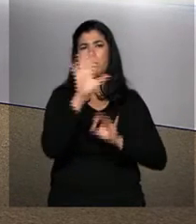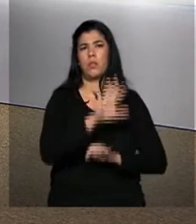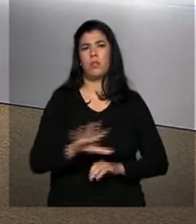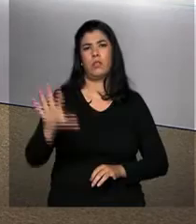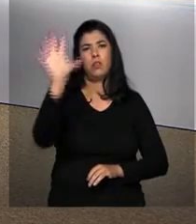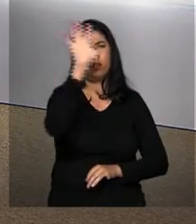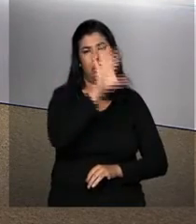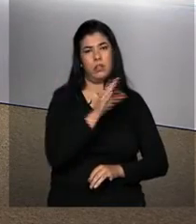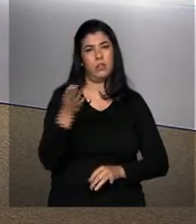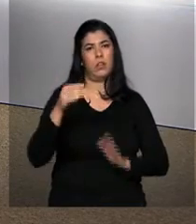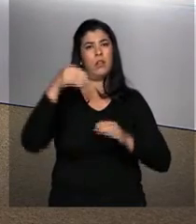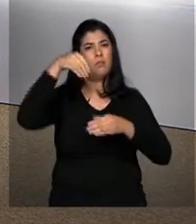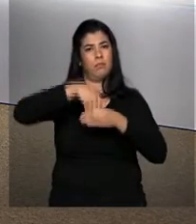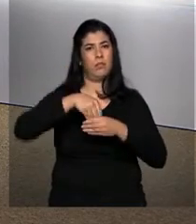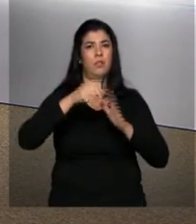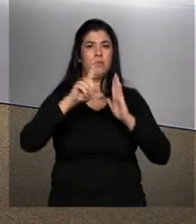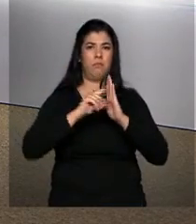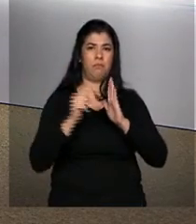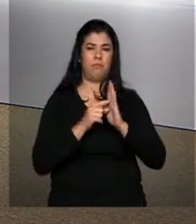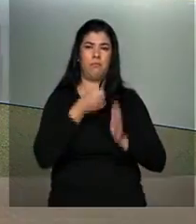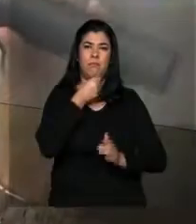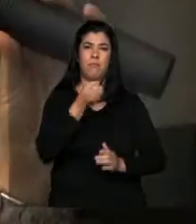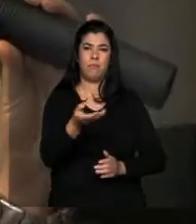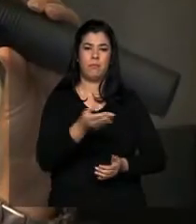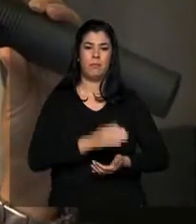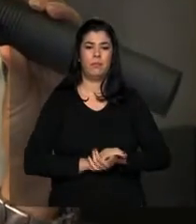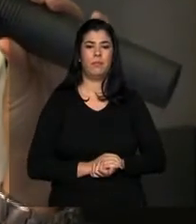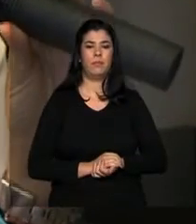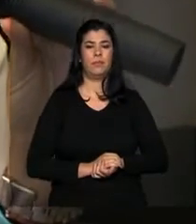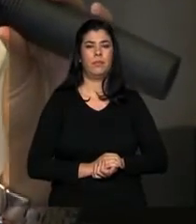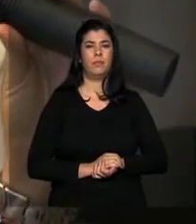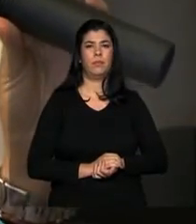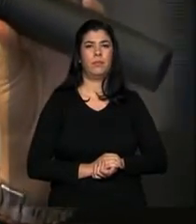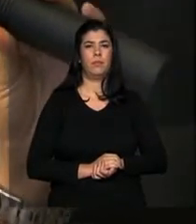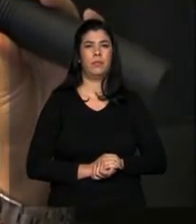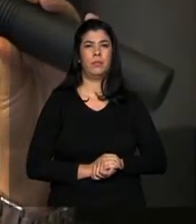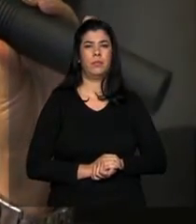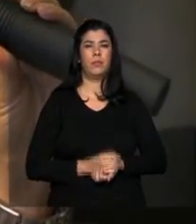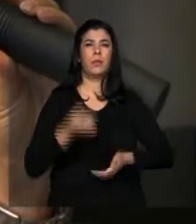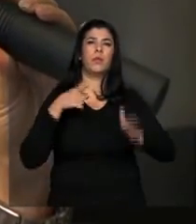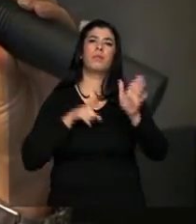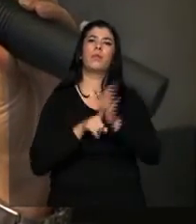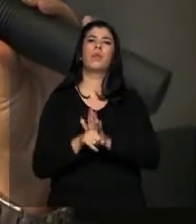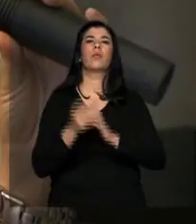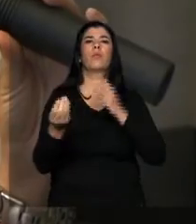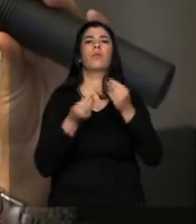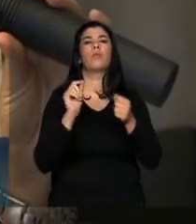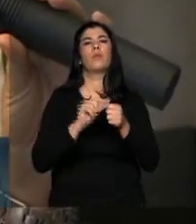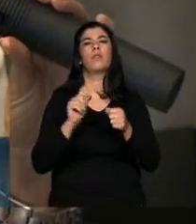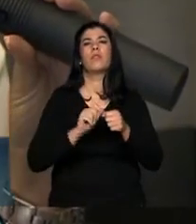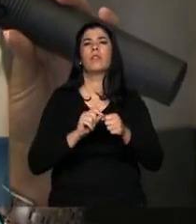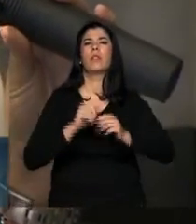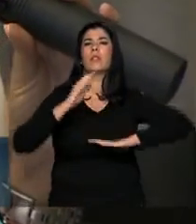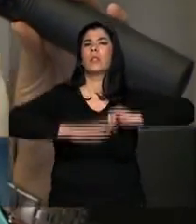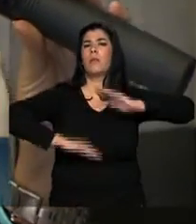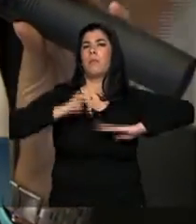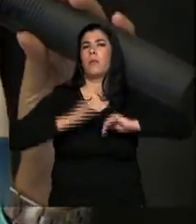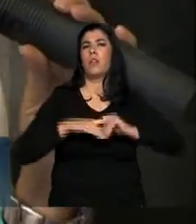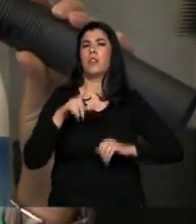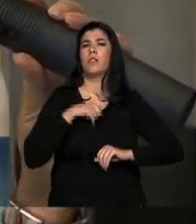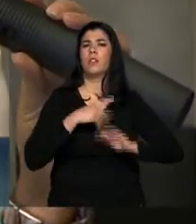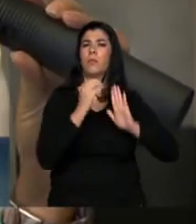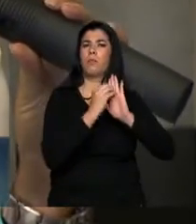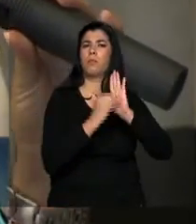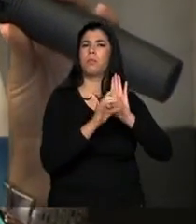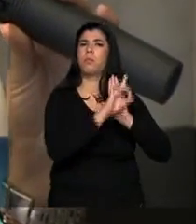de Exportações lá do Palácio do Planalto. Se integra. Como é que vai ser isso na prática? Vai ter um